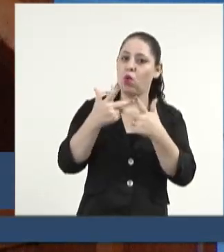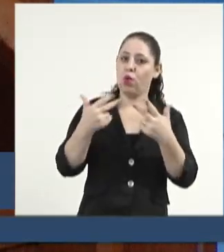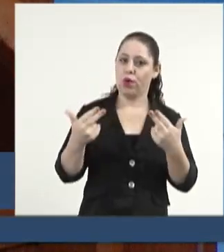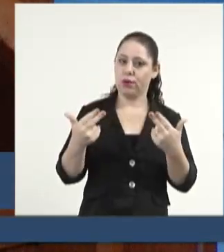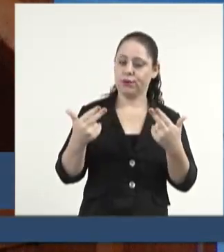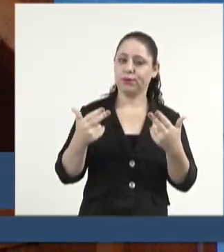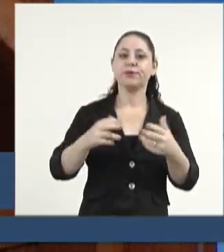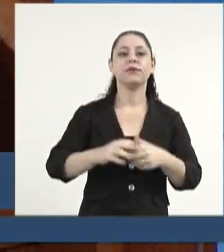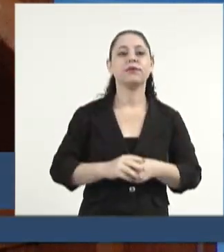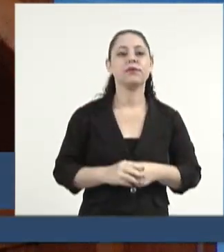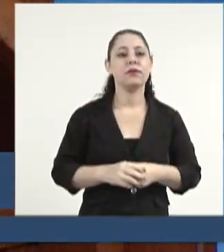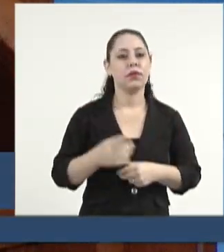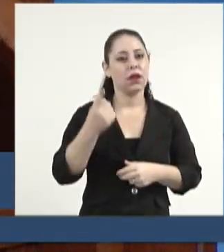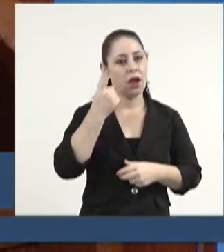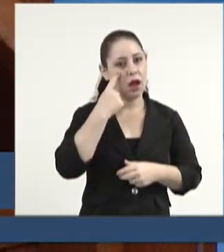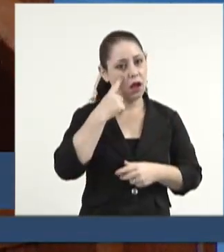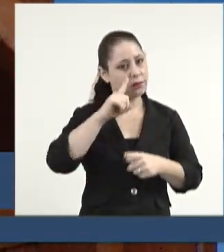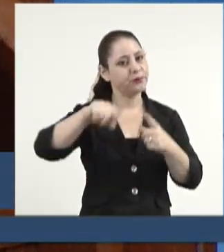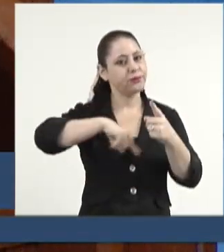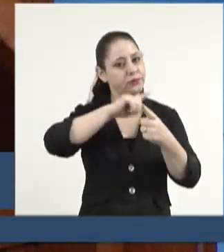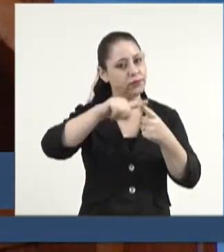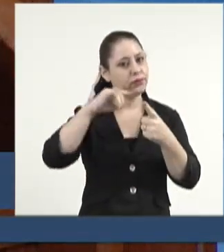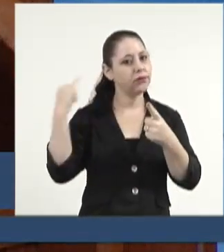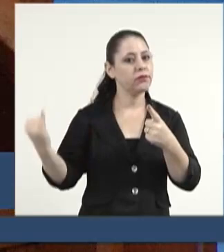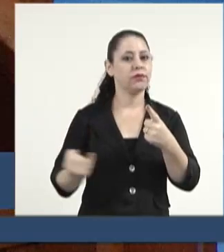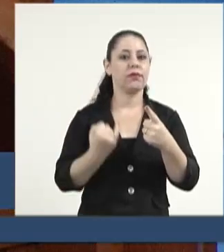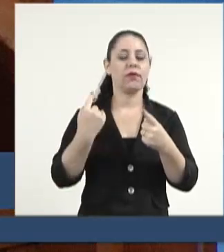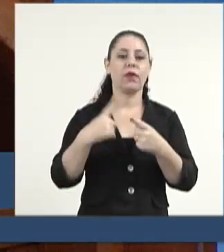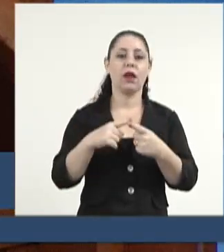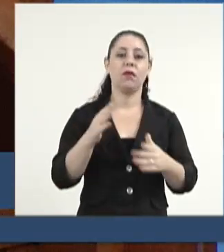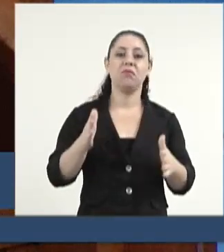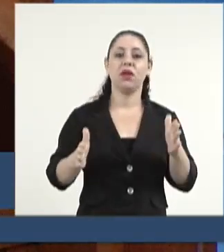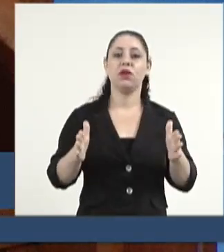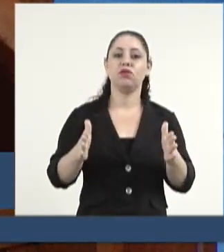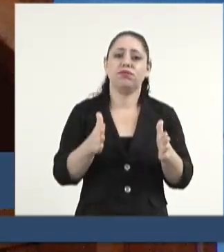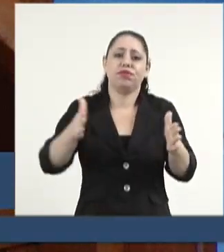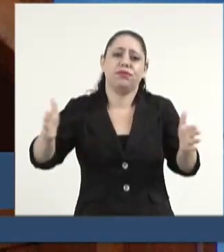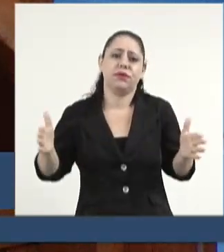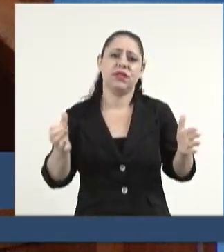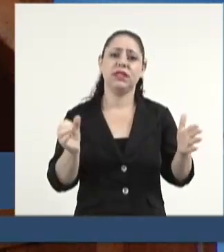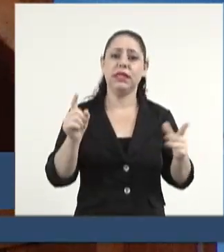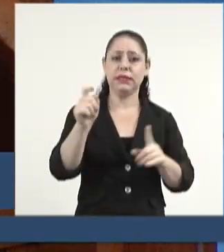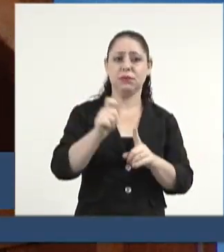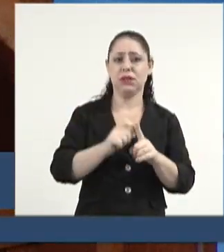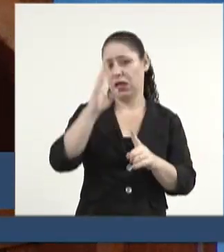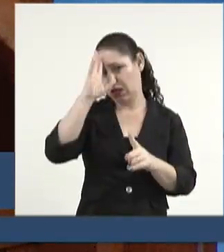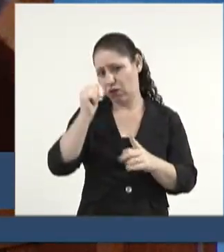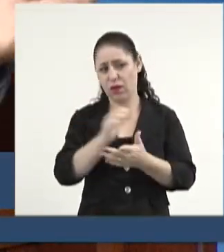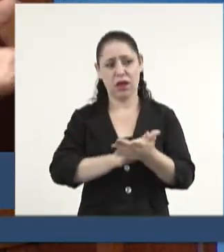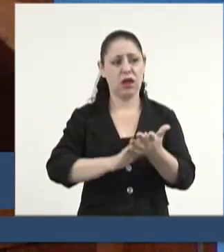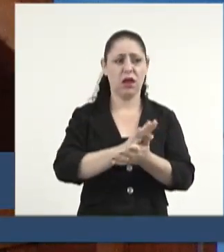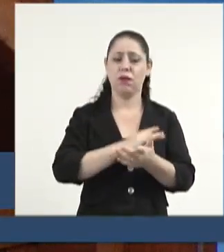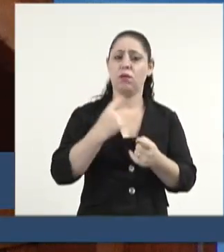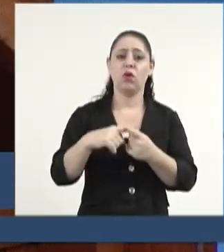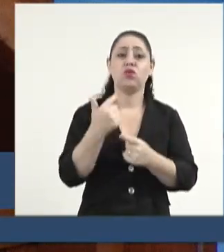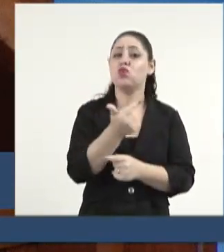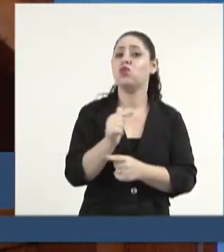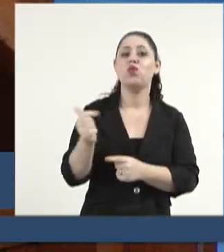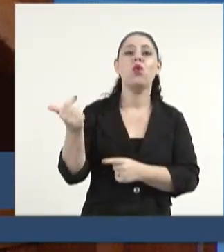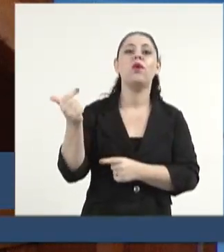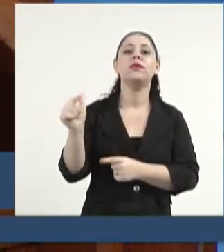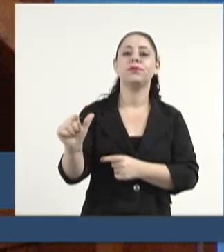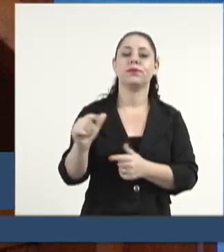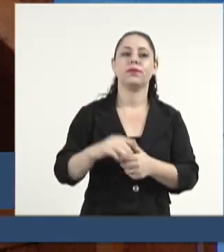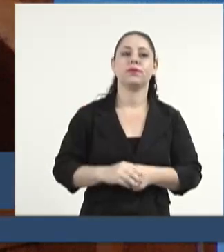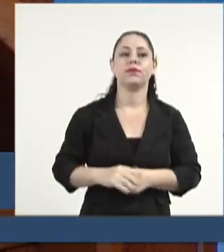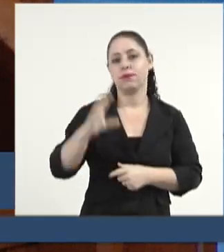safra. Essa é uma questão extremamente importante, porque só prorrogar para 6 meses não resolve nada, porque ele não tem outra produção. O